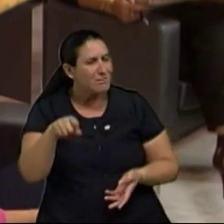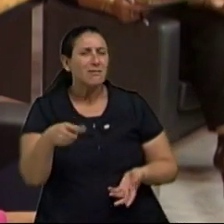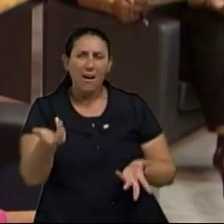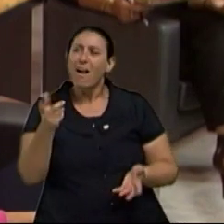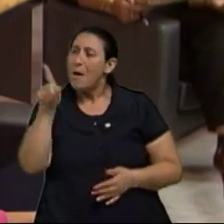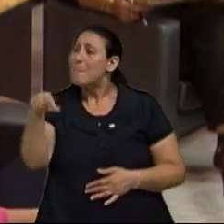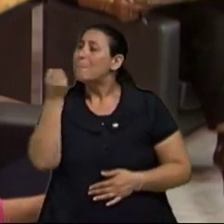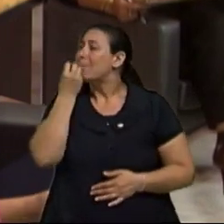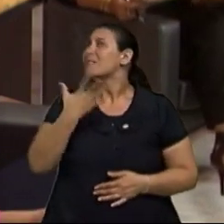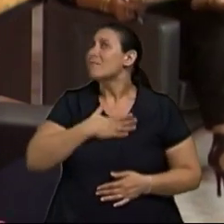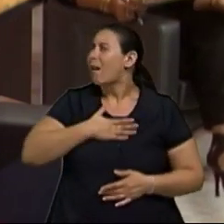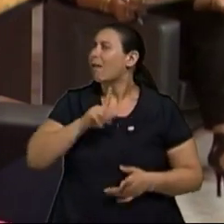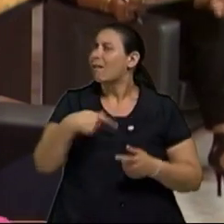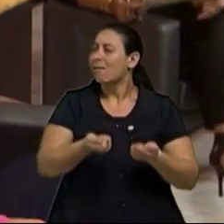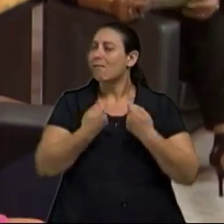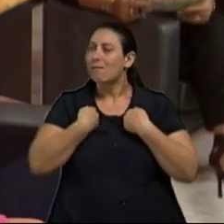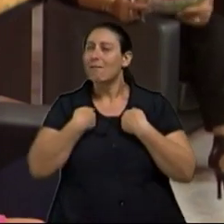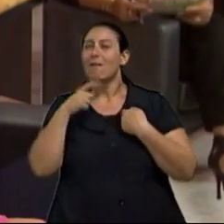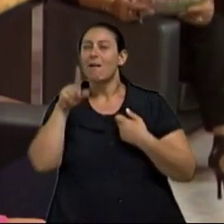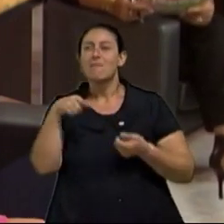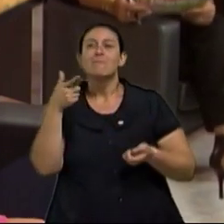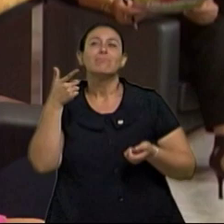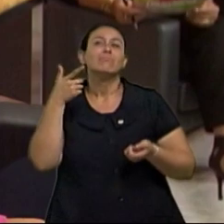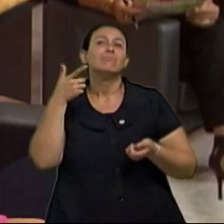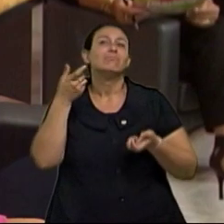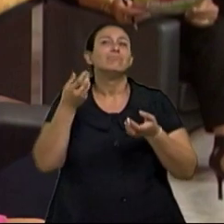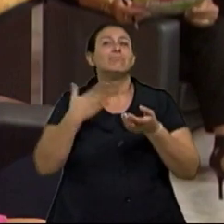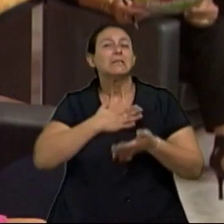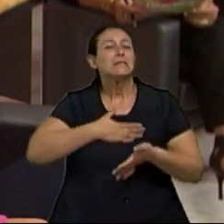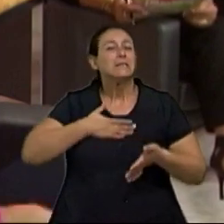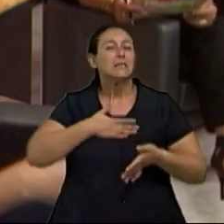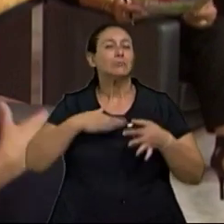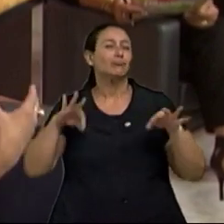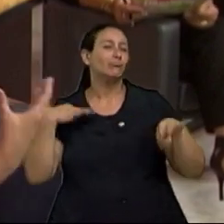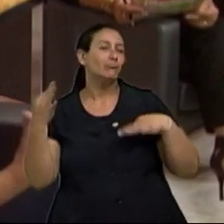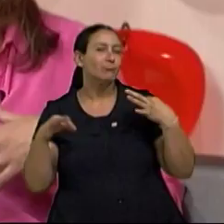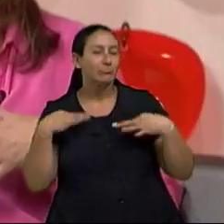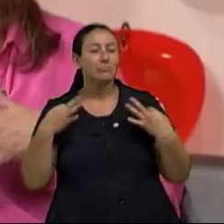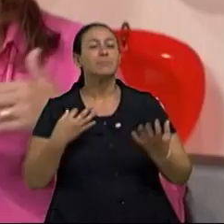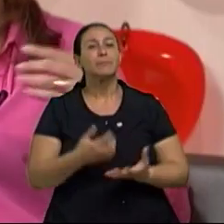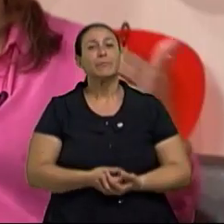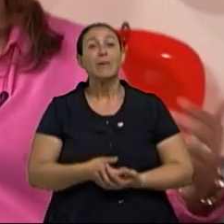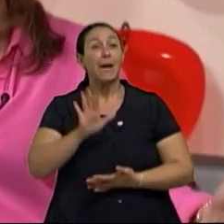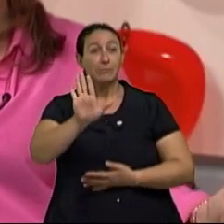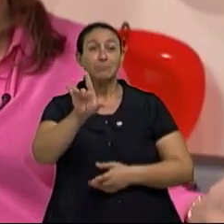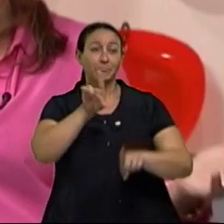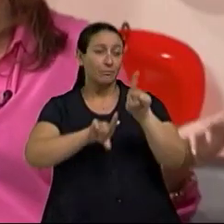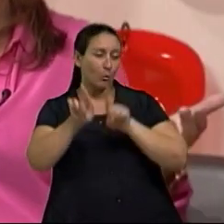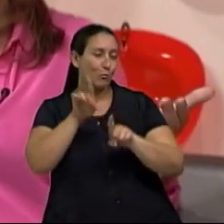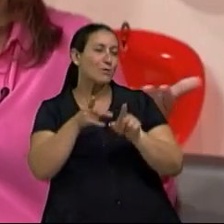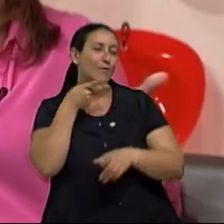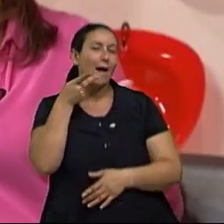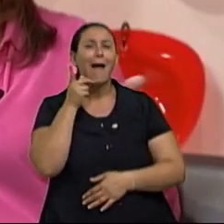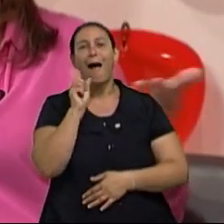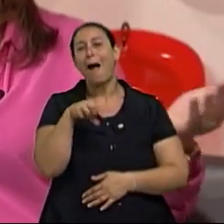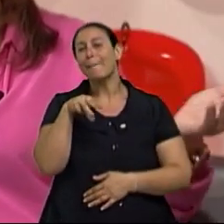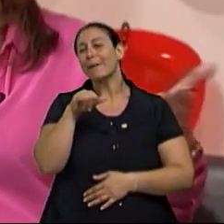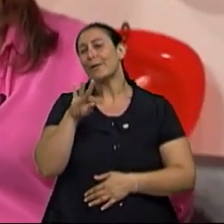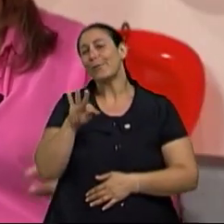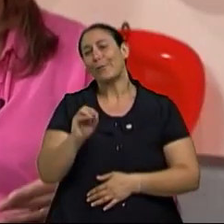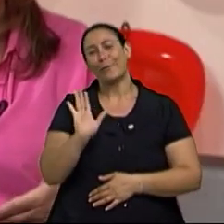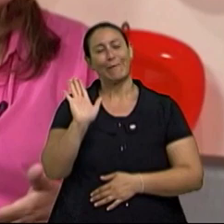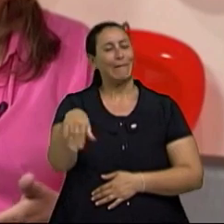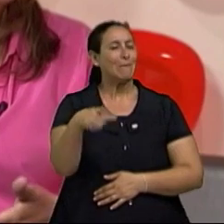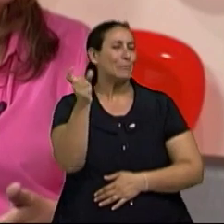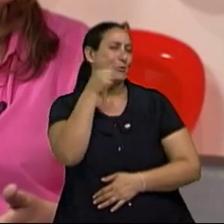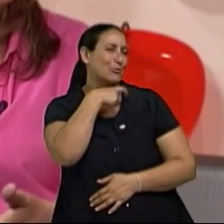E que mexe com a libido e que a pessoa mexe com a, isso claro, aí. Ah, perfeito, maravilha. Alguns falam que é mito, mas eu acho que se a gente